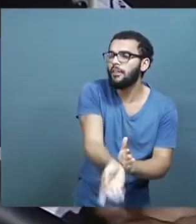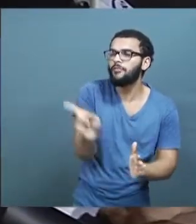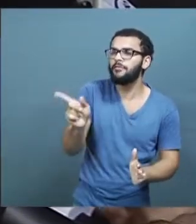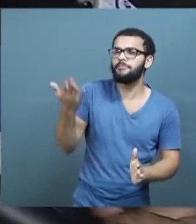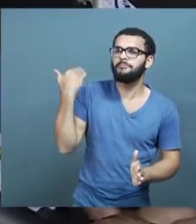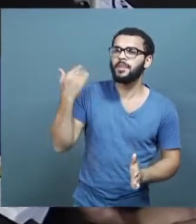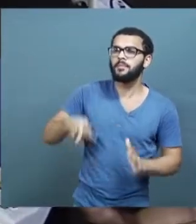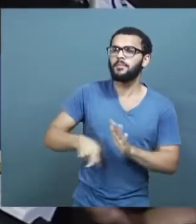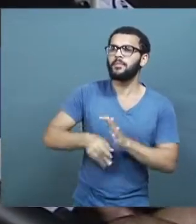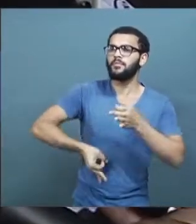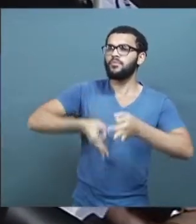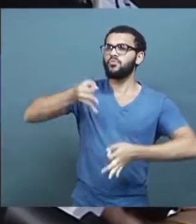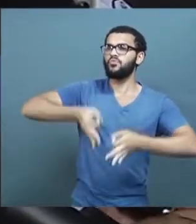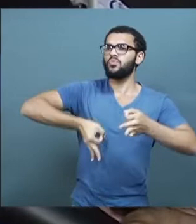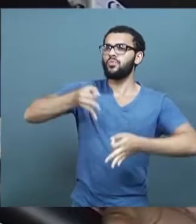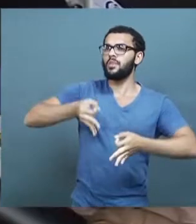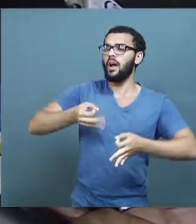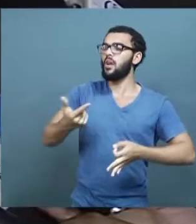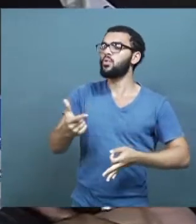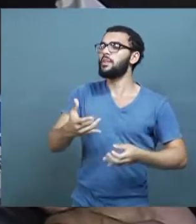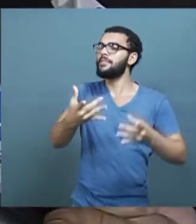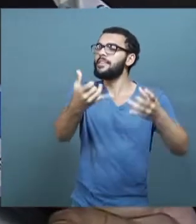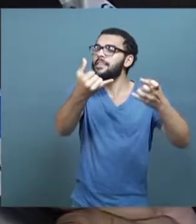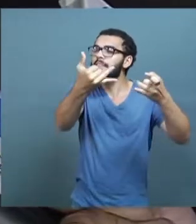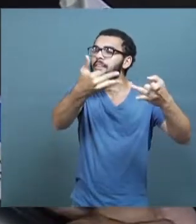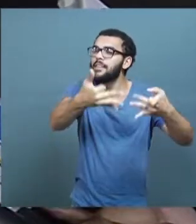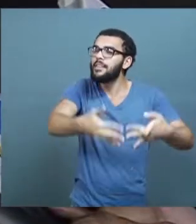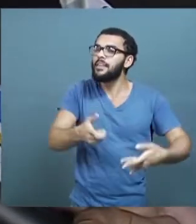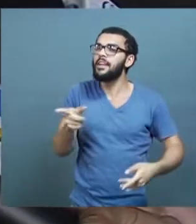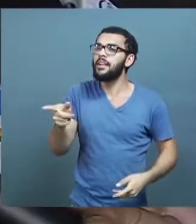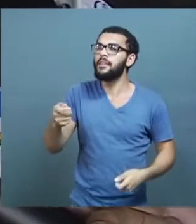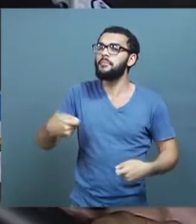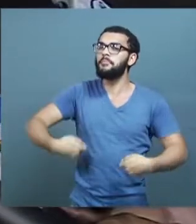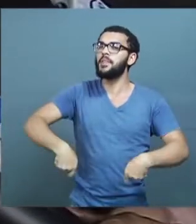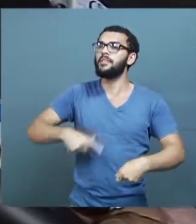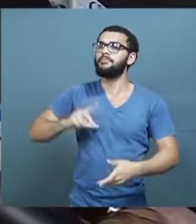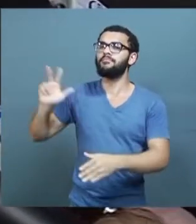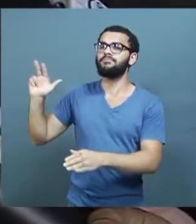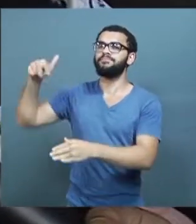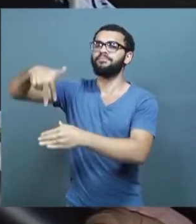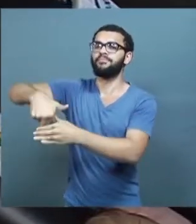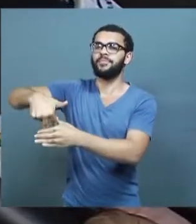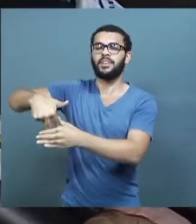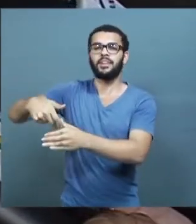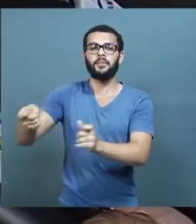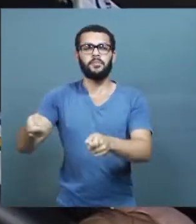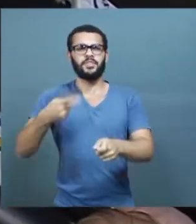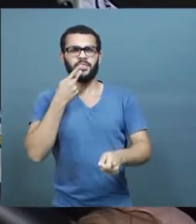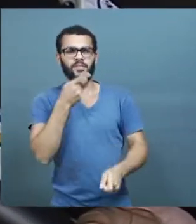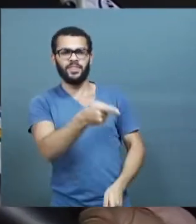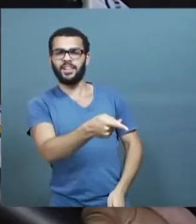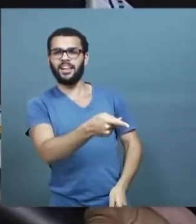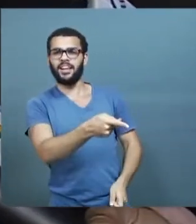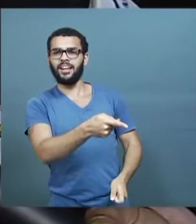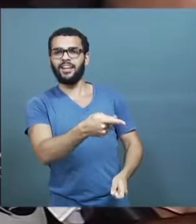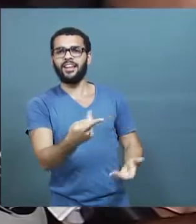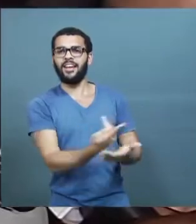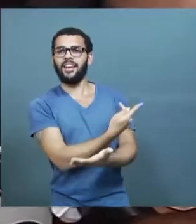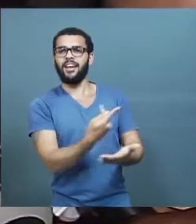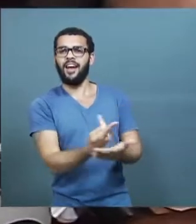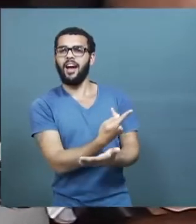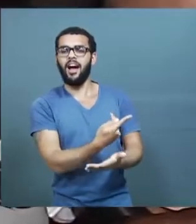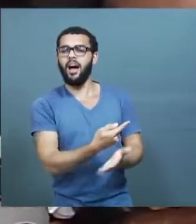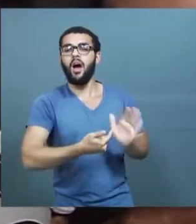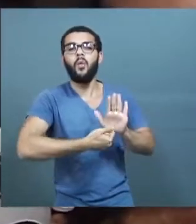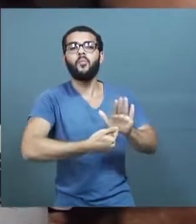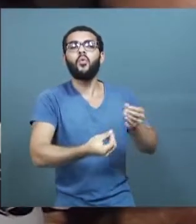esse desvio de conduta não foi explicado. Ele preferiu vir aqui para desqualificar o mensageiro e não as mensagens. A